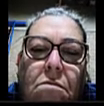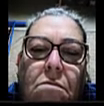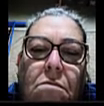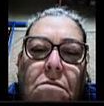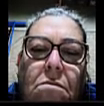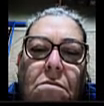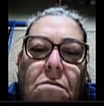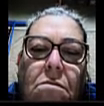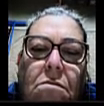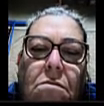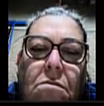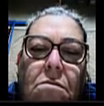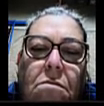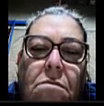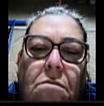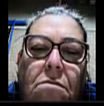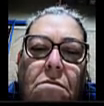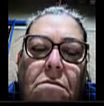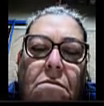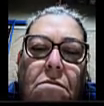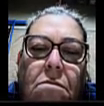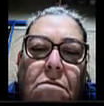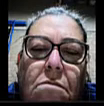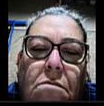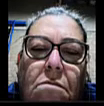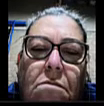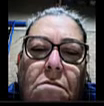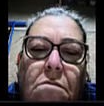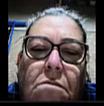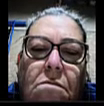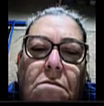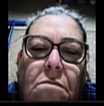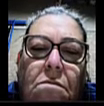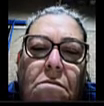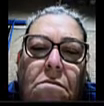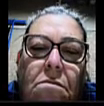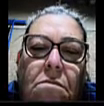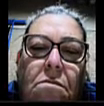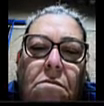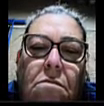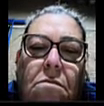situação de motivação para a criança estudar.